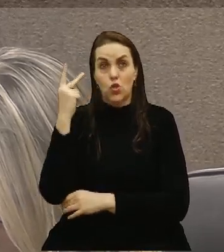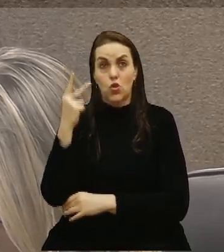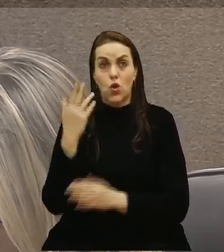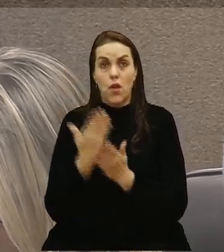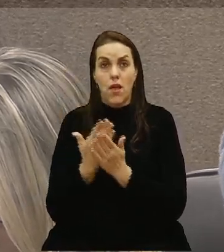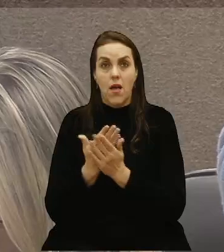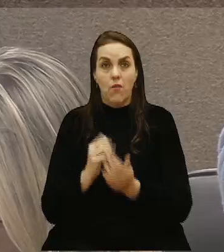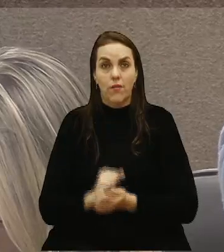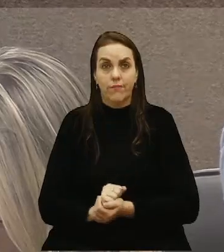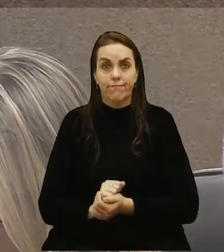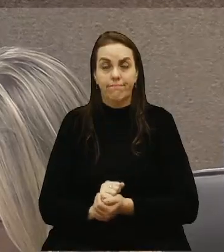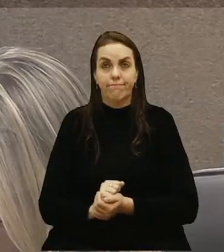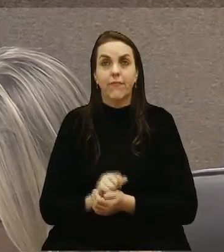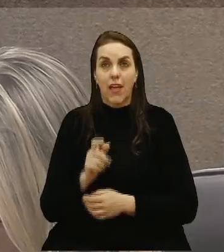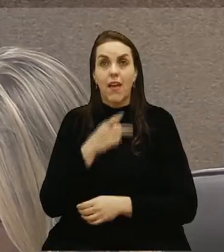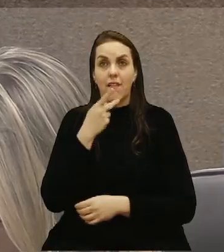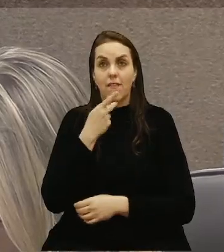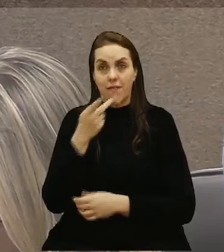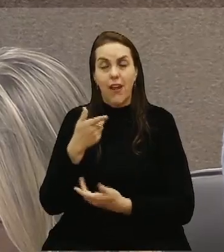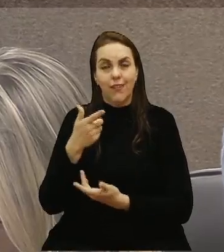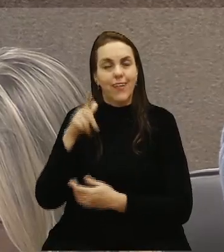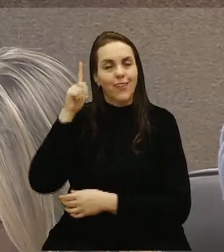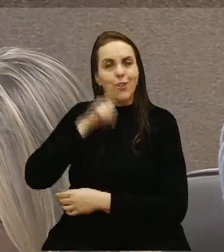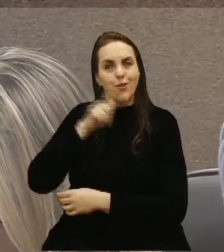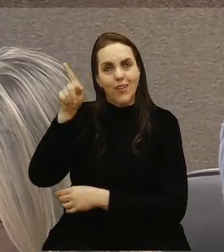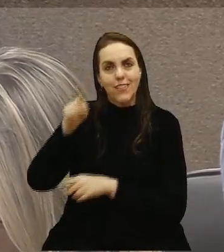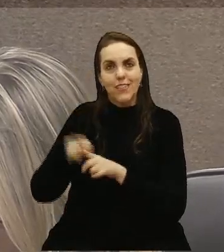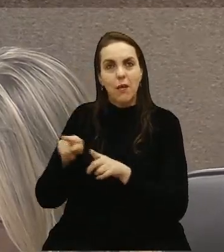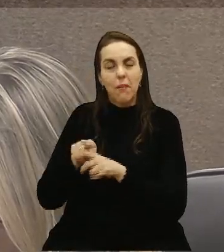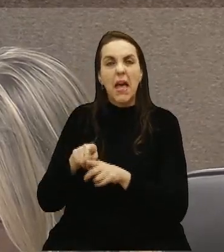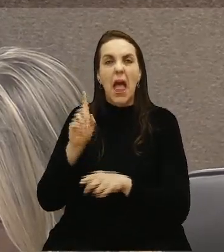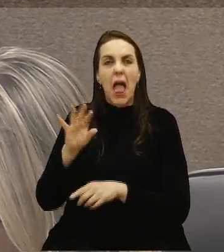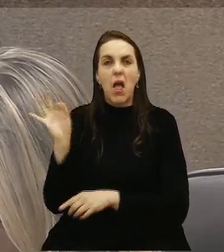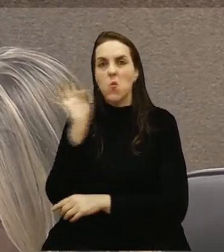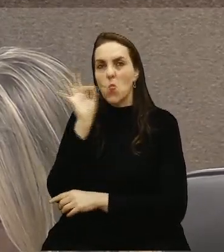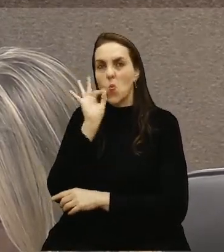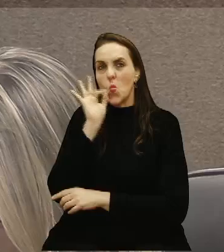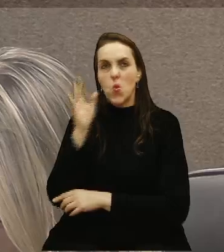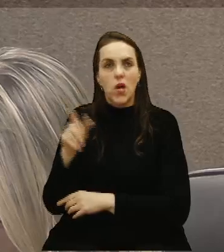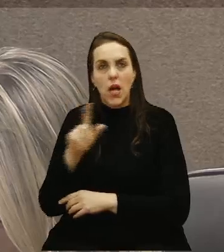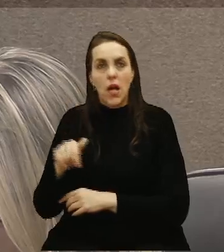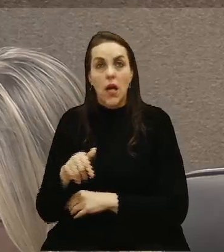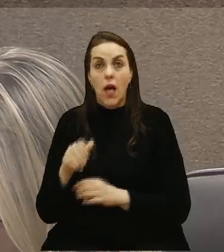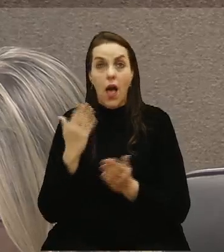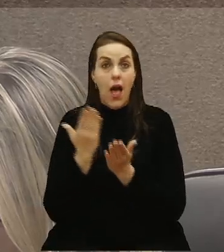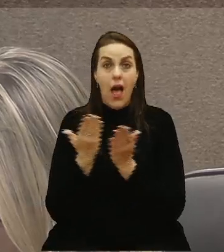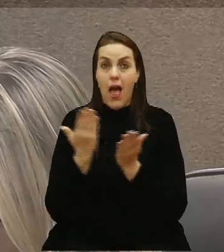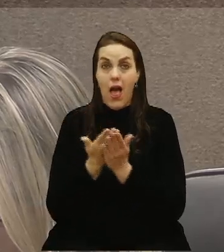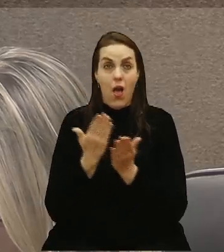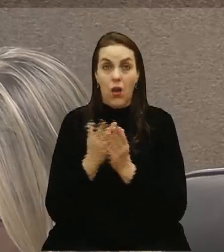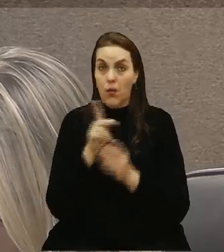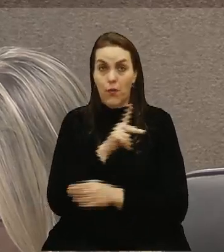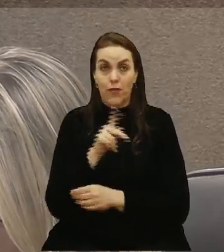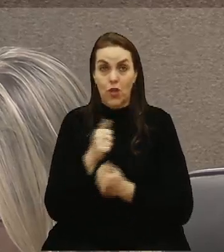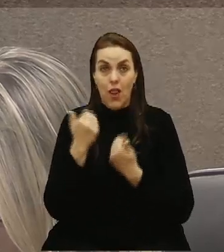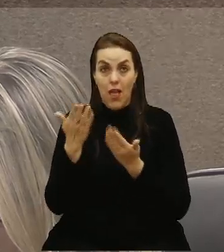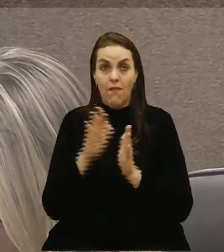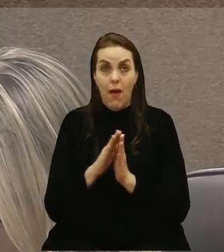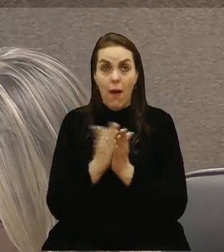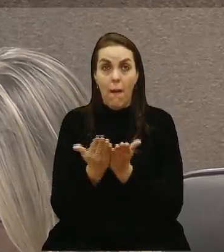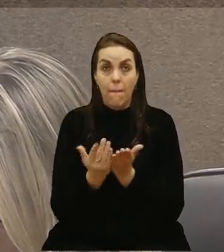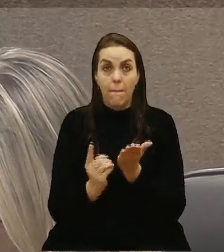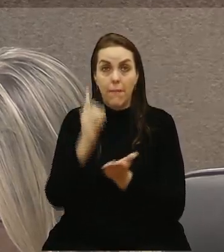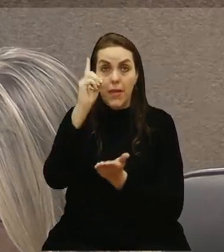dizem que os alunos de história, né, meu colega vereador Lucas, são maconheiro, tinha aulas que os professores levavam a Bíblia para a gente poder estudar